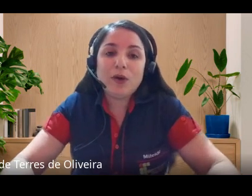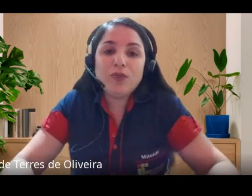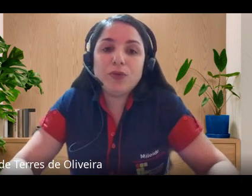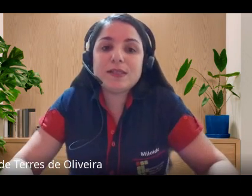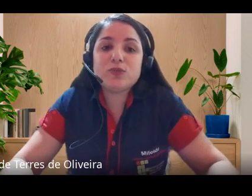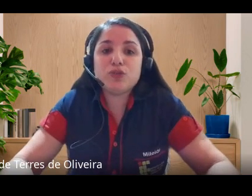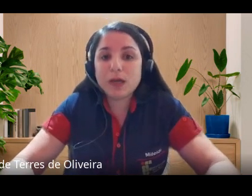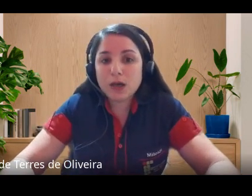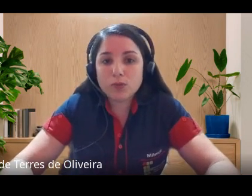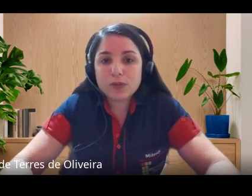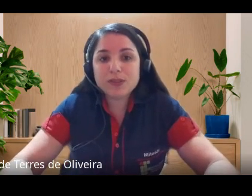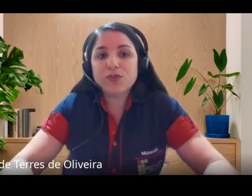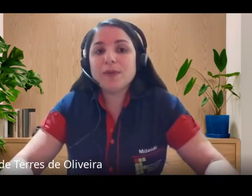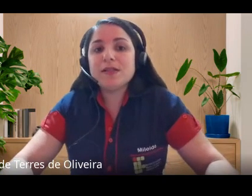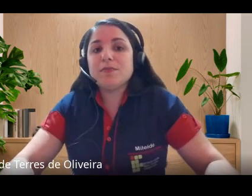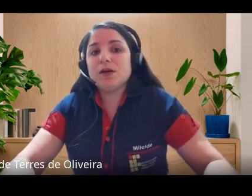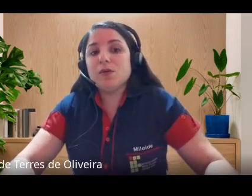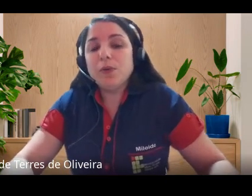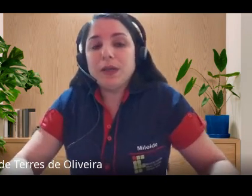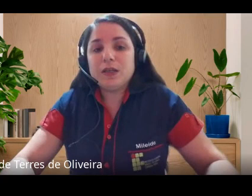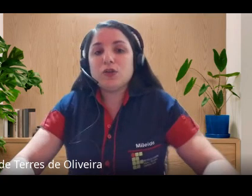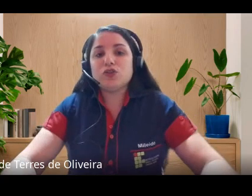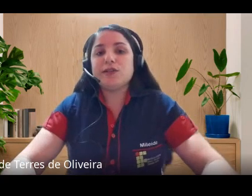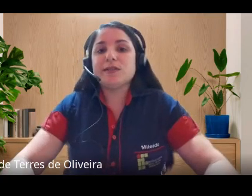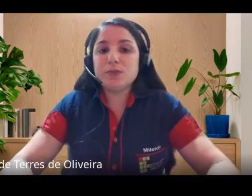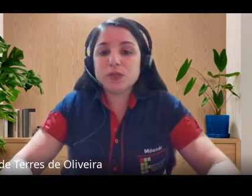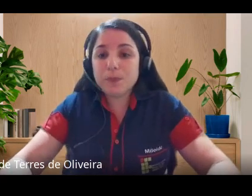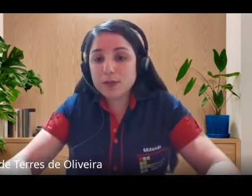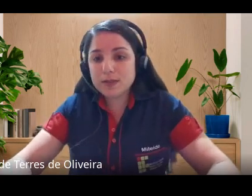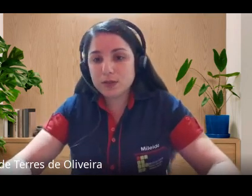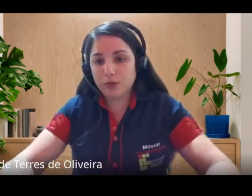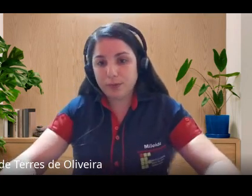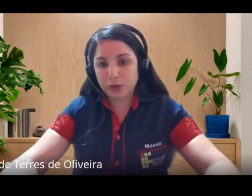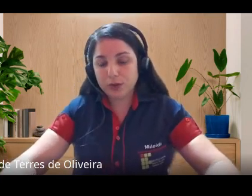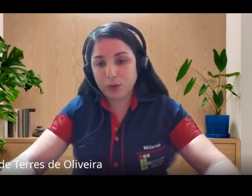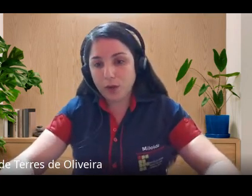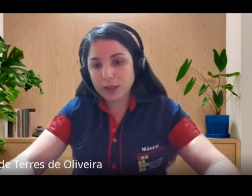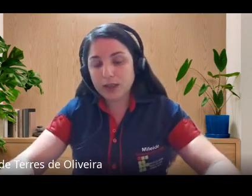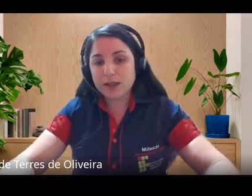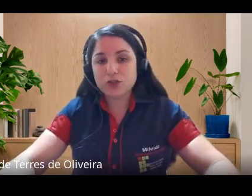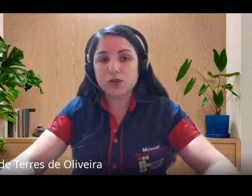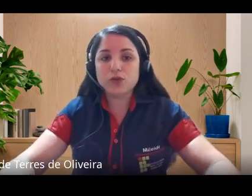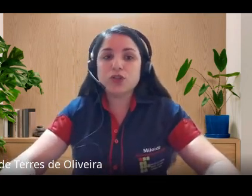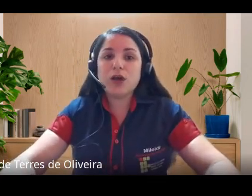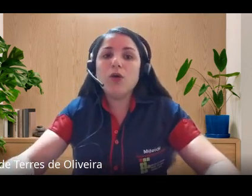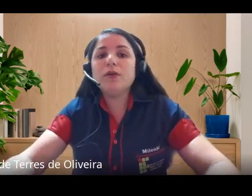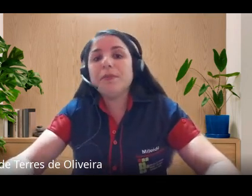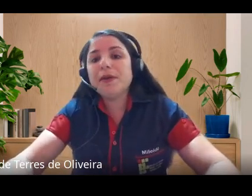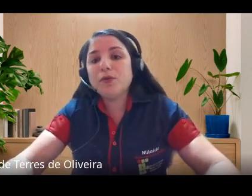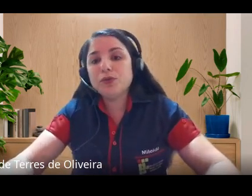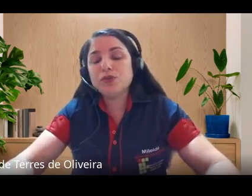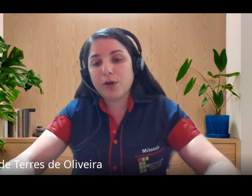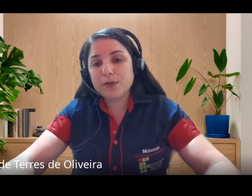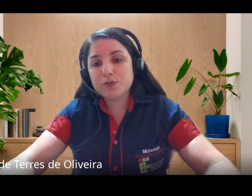Então, a configuração de mão são as formas da mão que nós utilizamos, que pode ser do alfabeto manual, né, que é a datilologia, ou